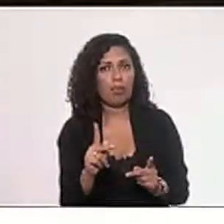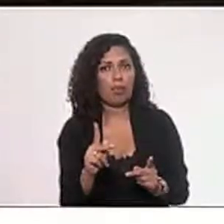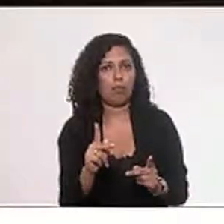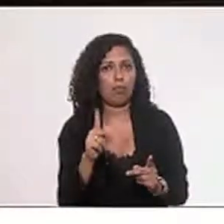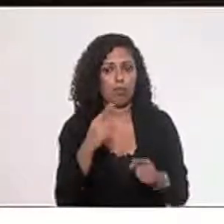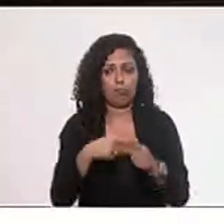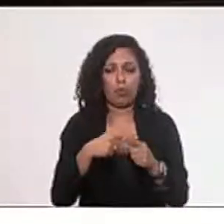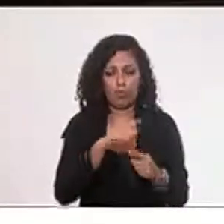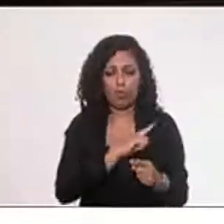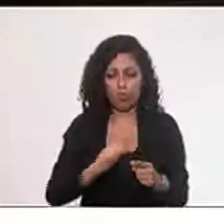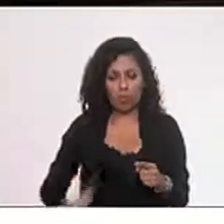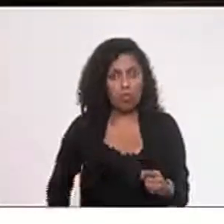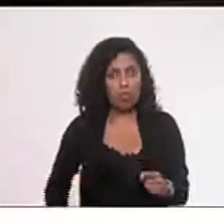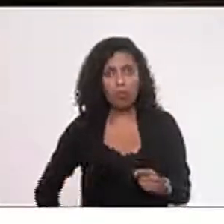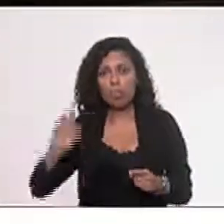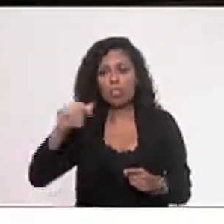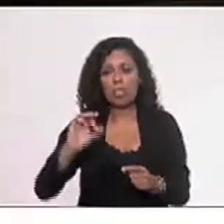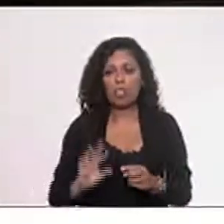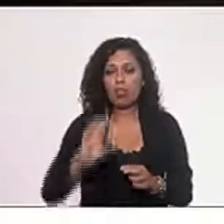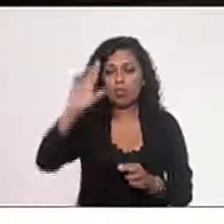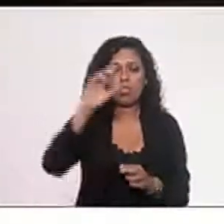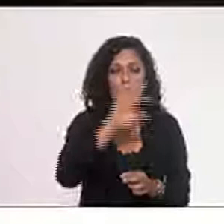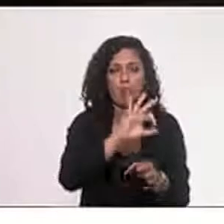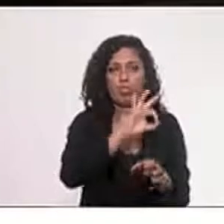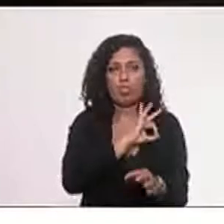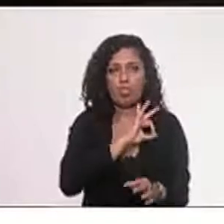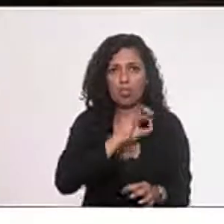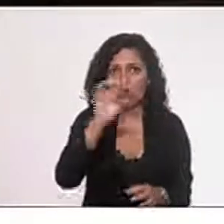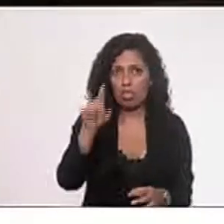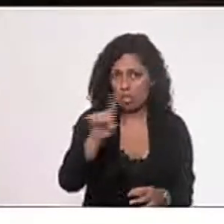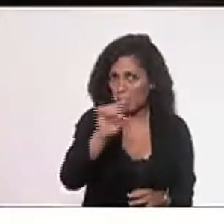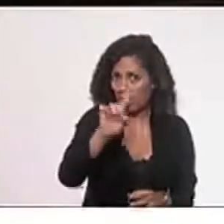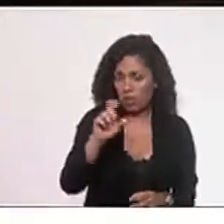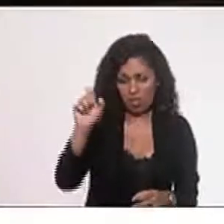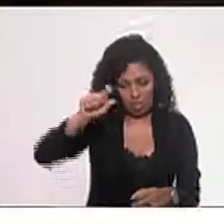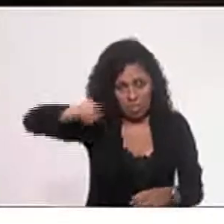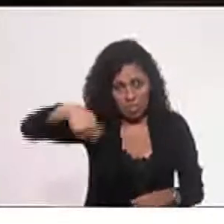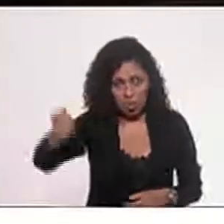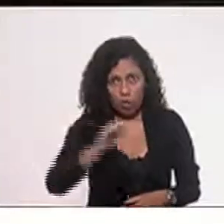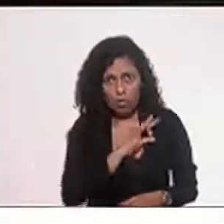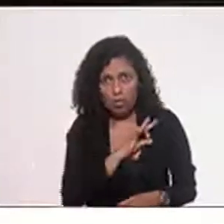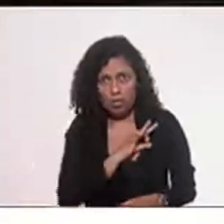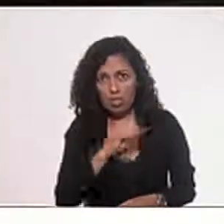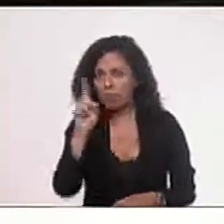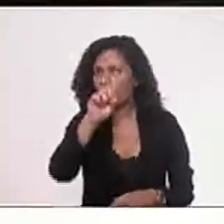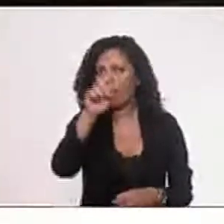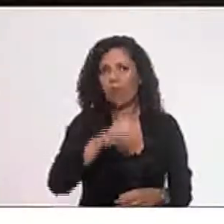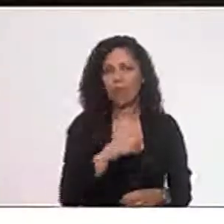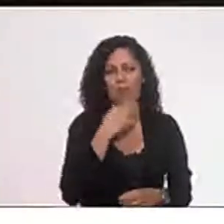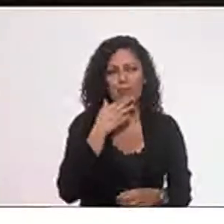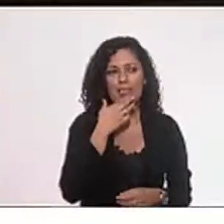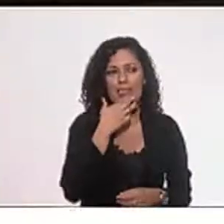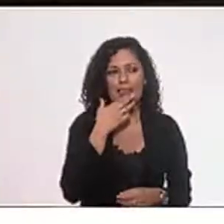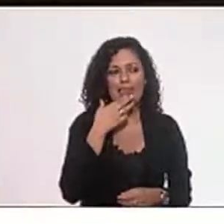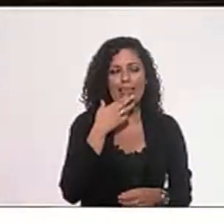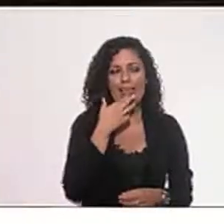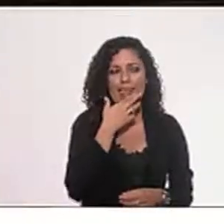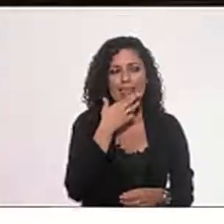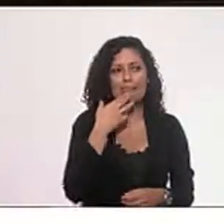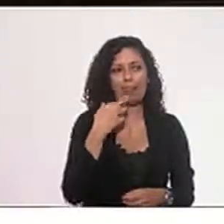estado quando um agente de segurança pública não é um policial é policial civil ea polícia militar